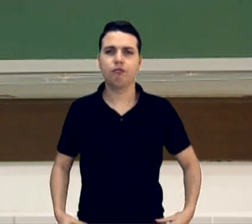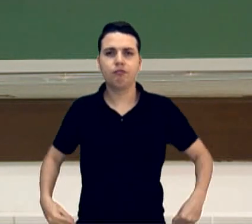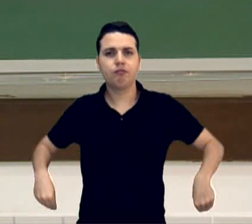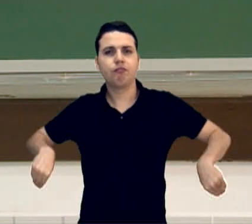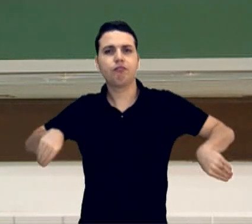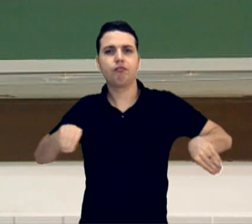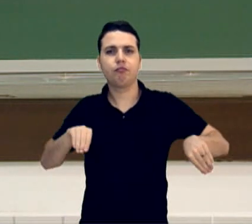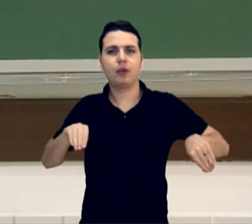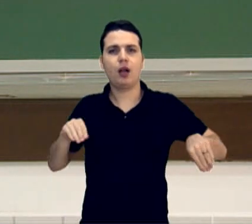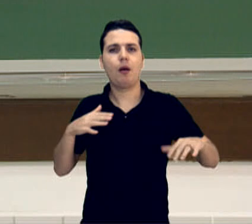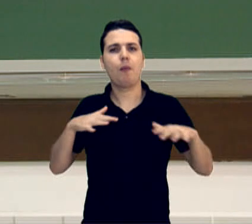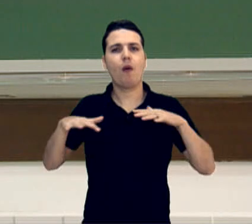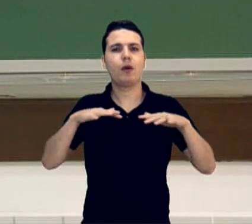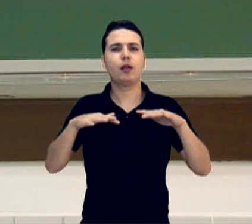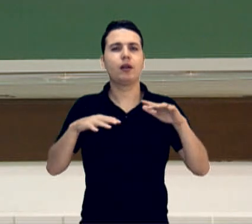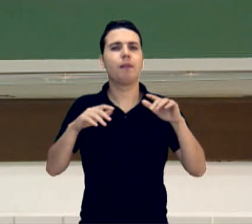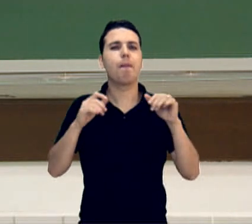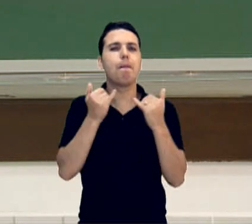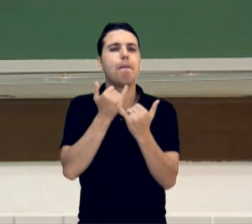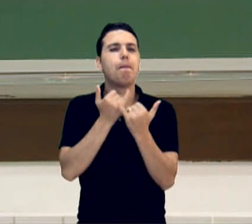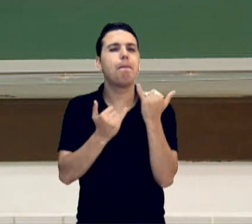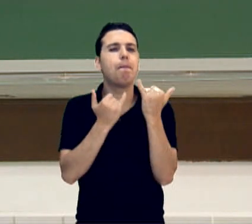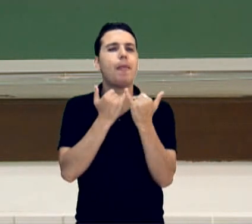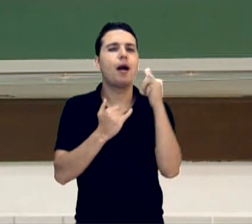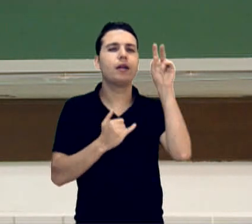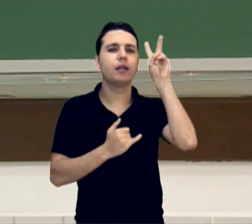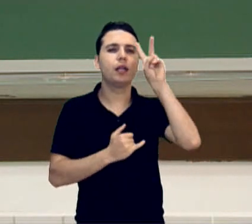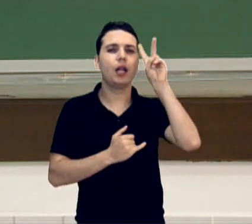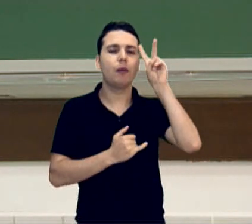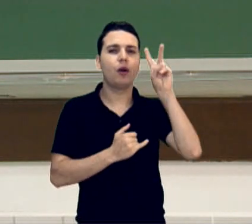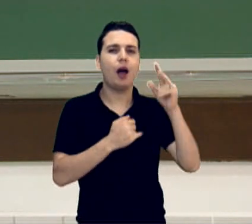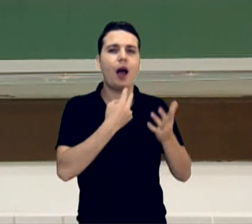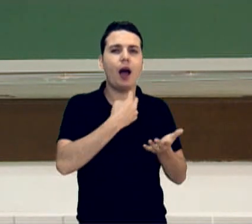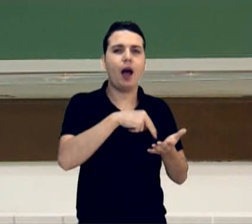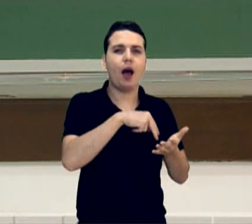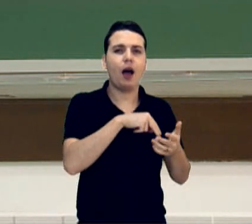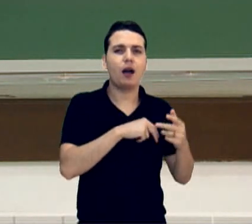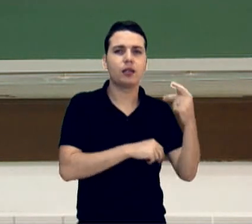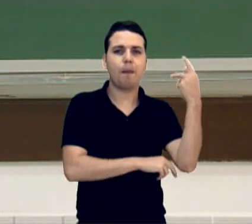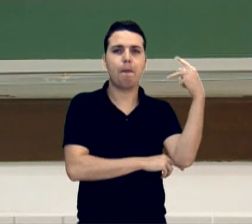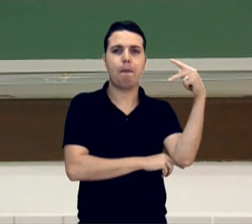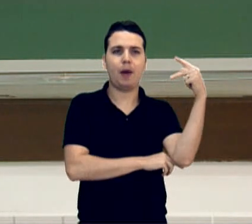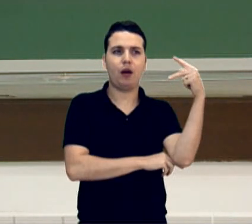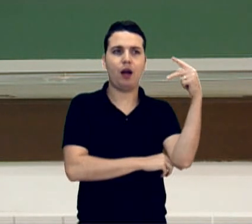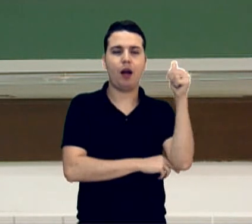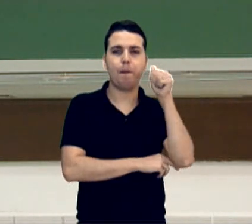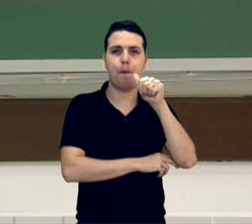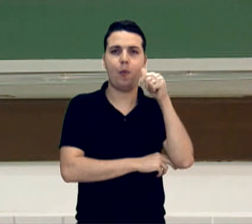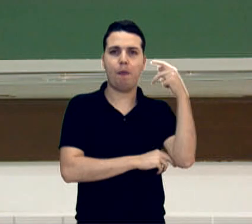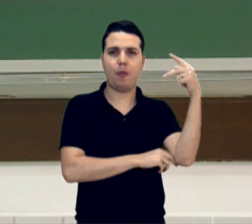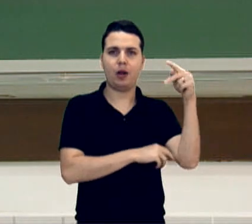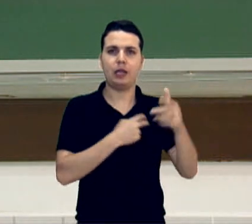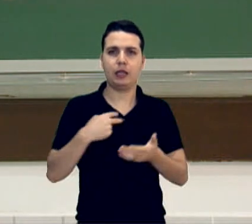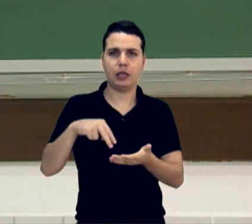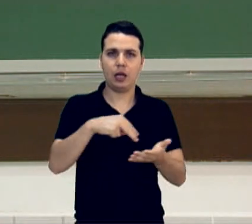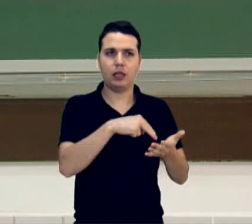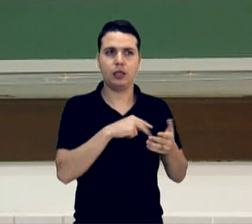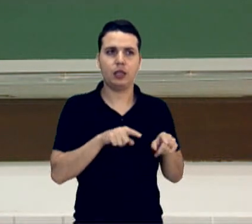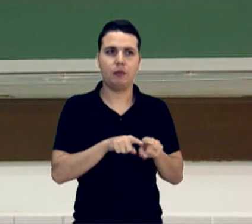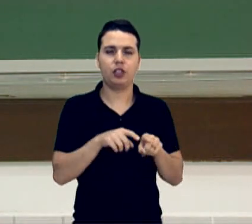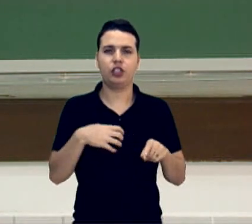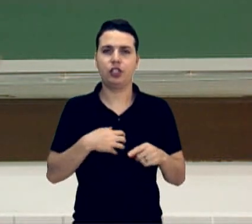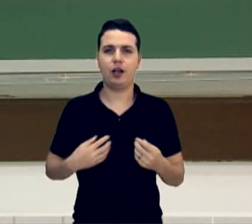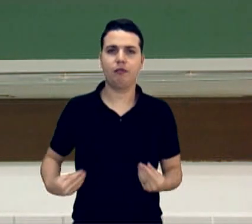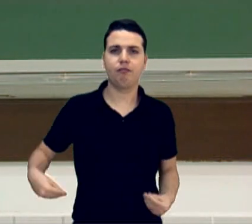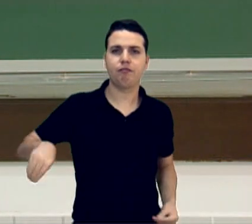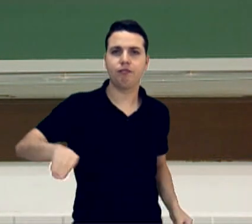esse movimento, lembra um pouco a dança originária do Paraguai, as paraguaias que dançam, né? Também com essa